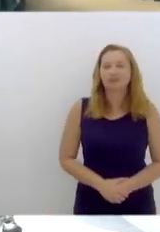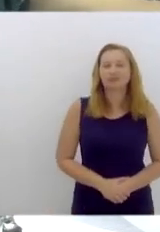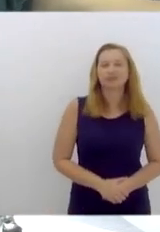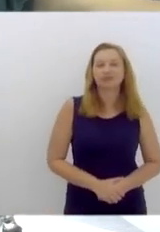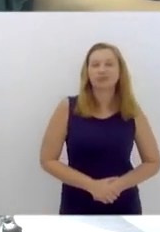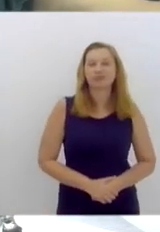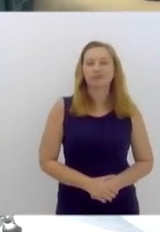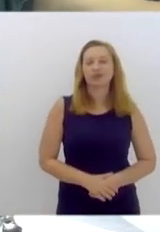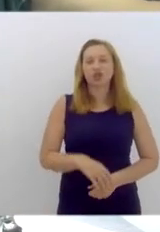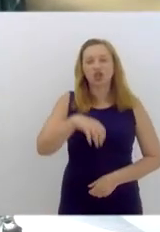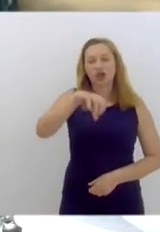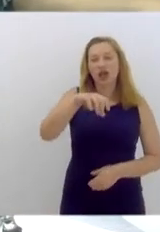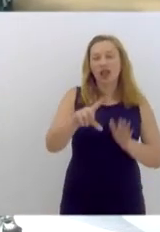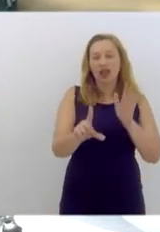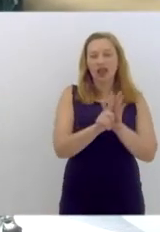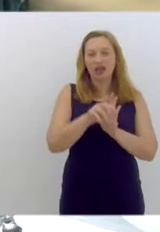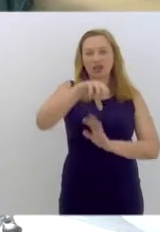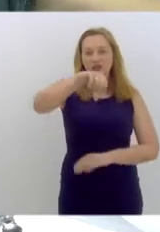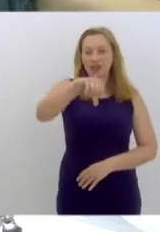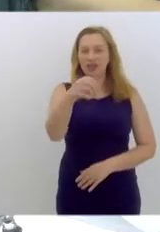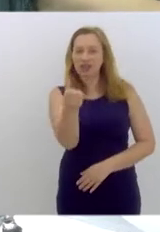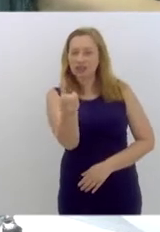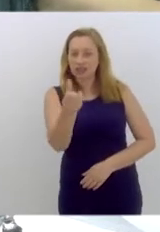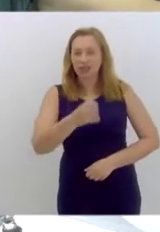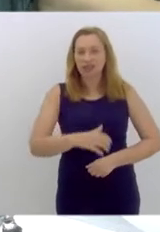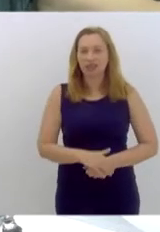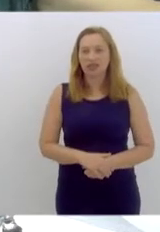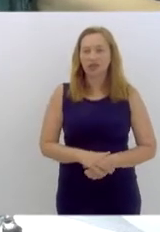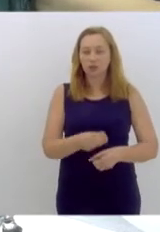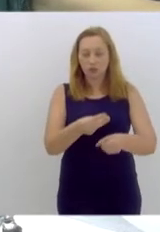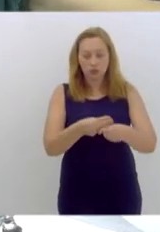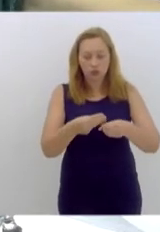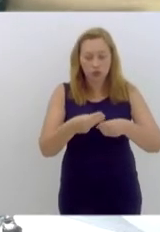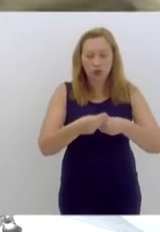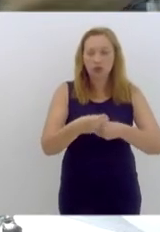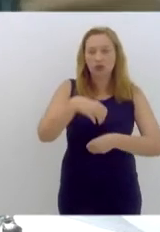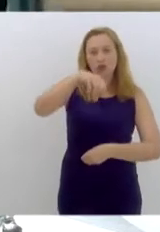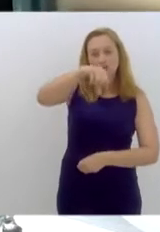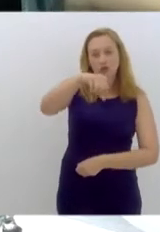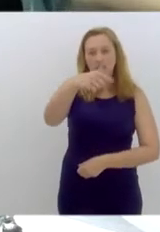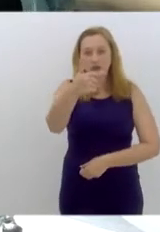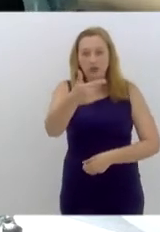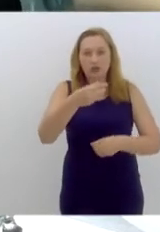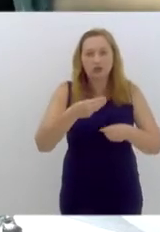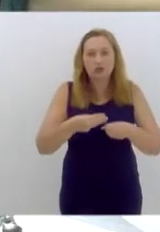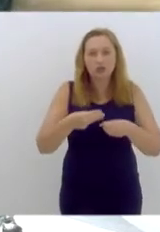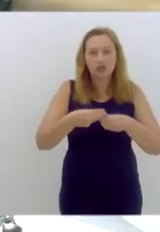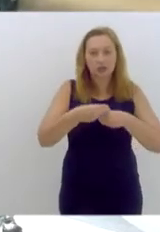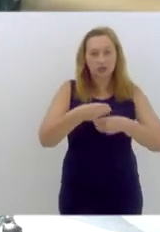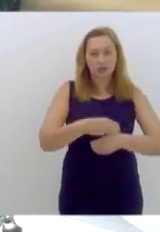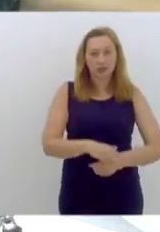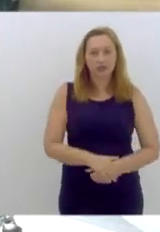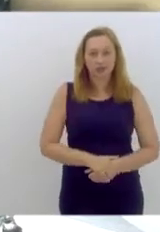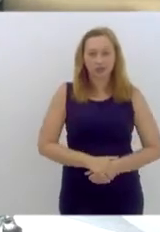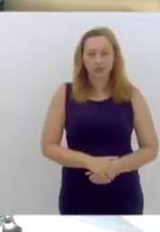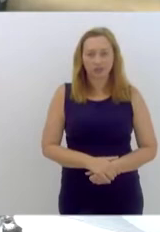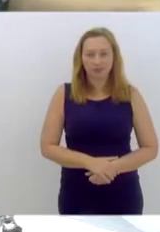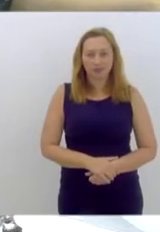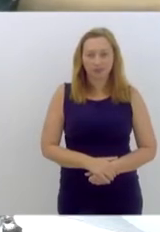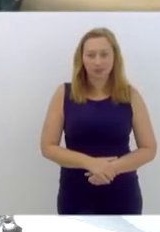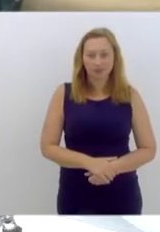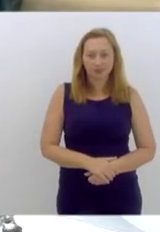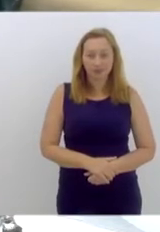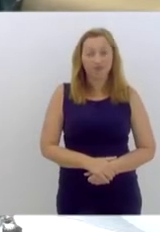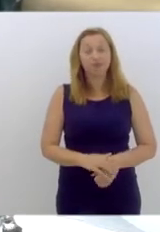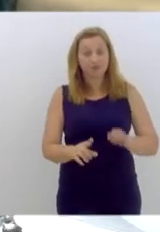de 96 fez com que os municípios, 92 municípios, se apropriassem,